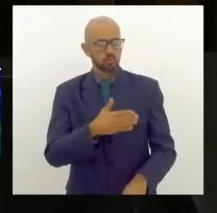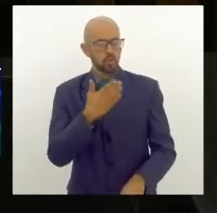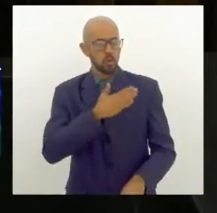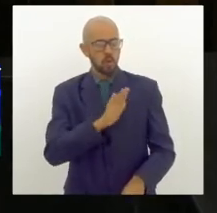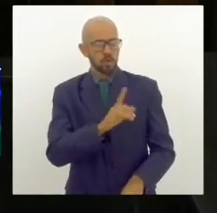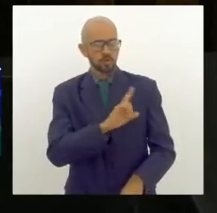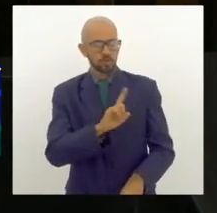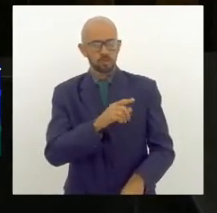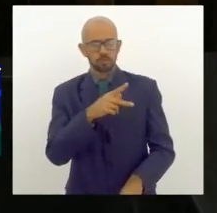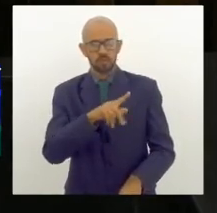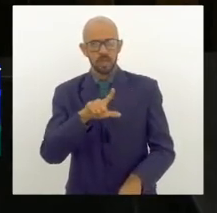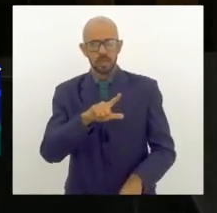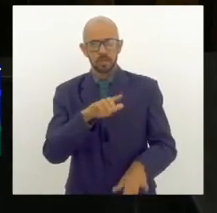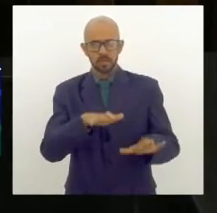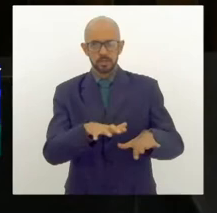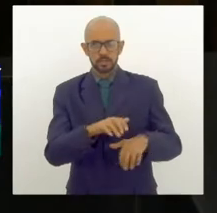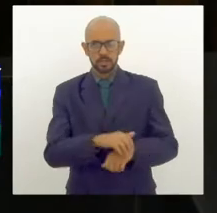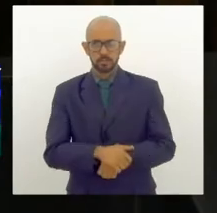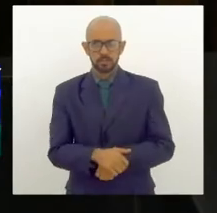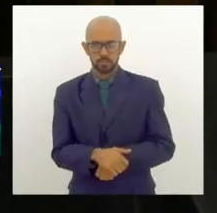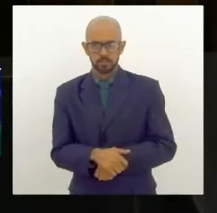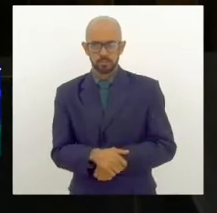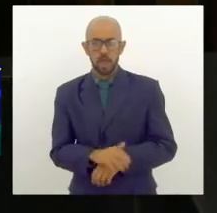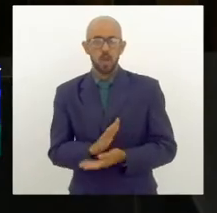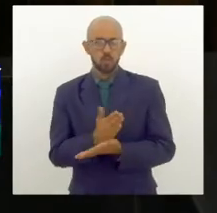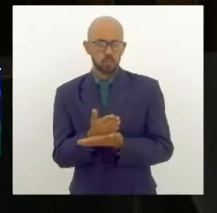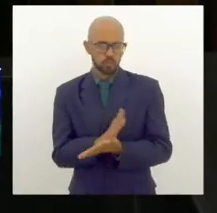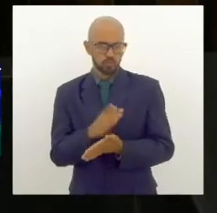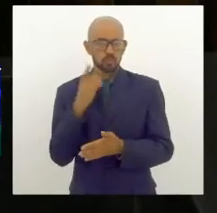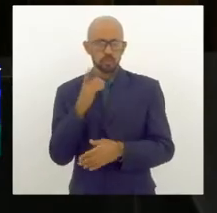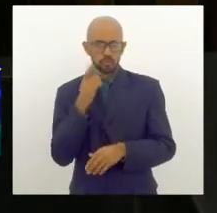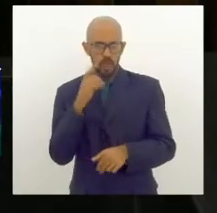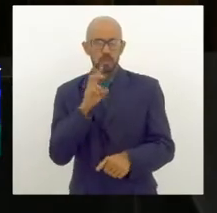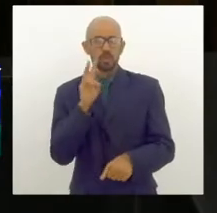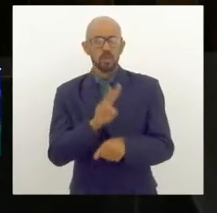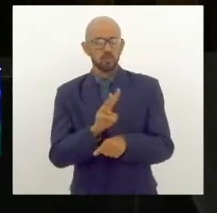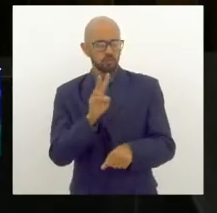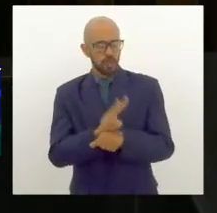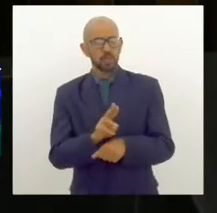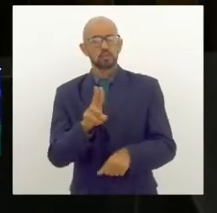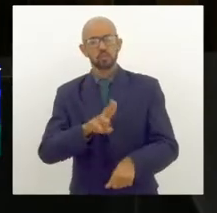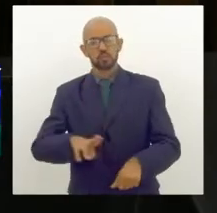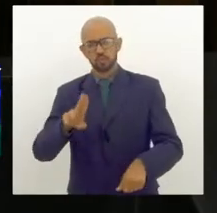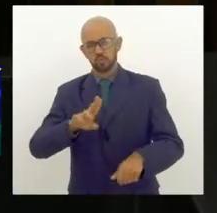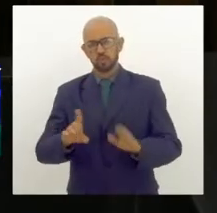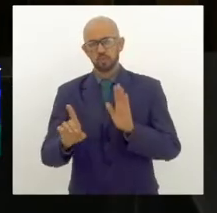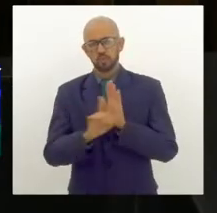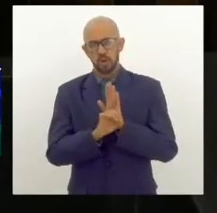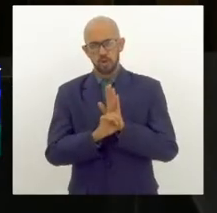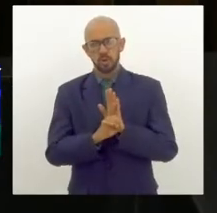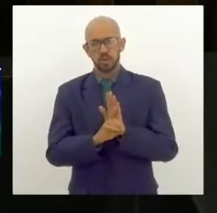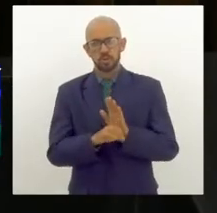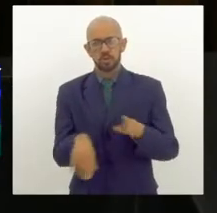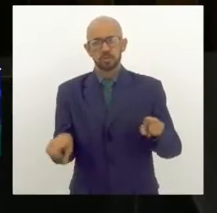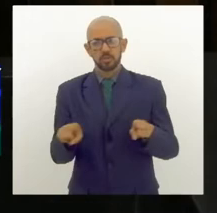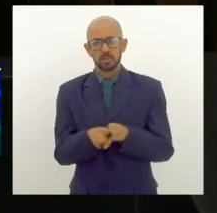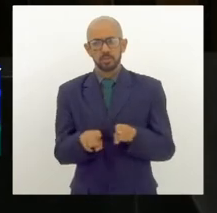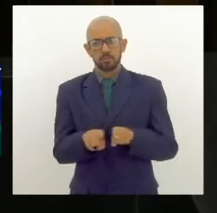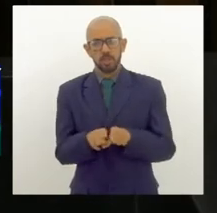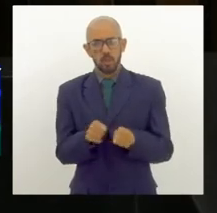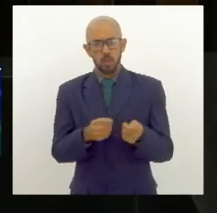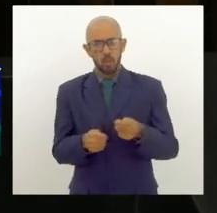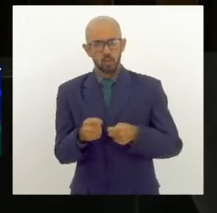que fique claro que tem deputados nessa casa que defendem a droga, defendem o consumo de droga, defendem o consumo controlado de